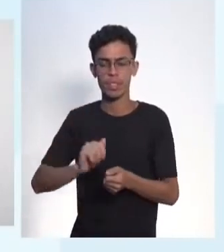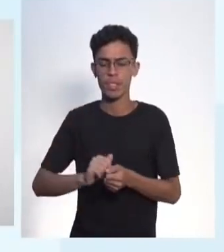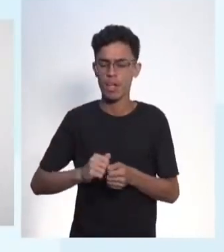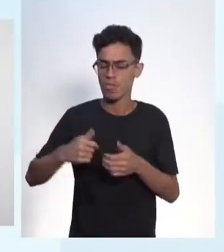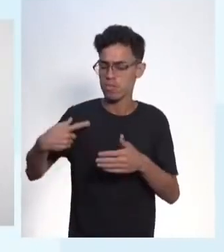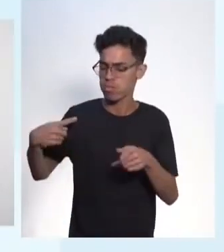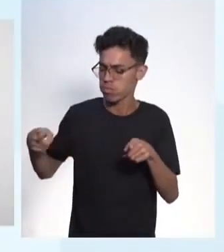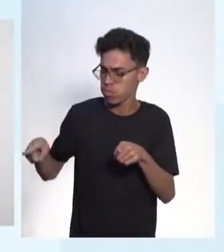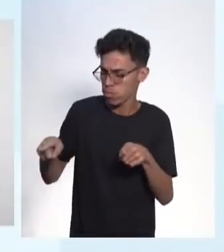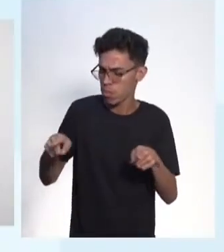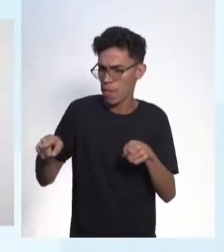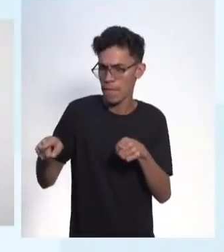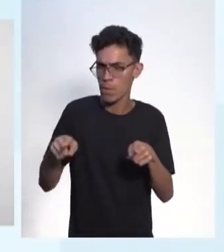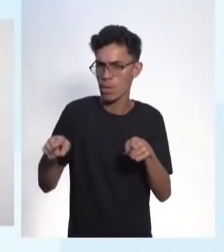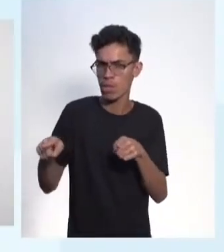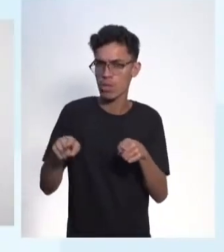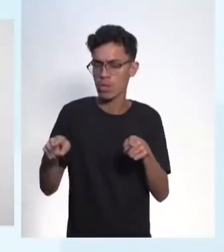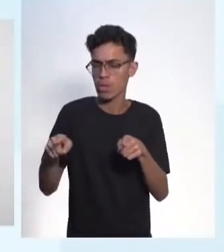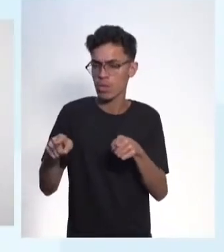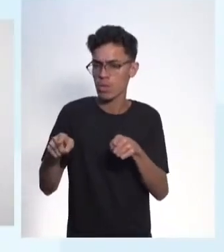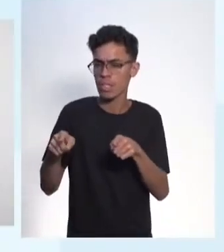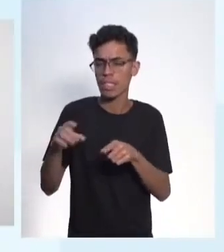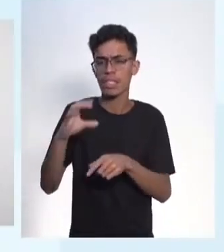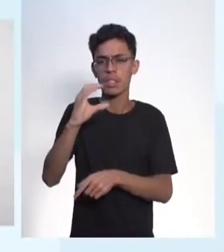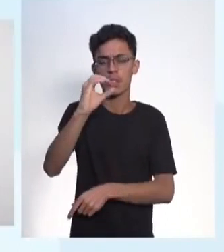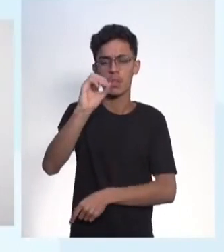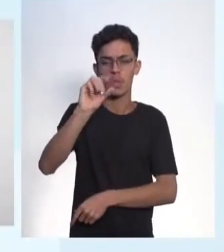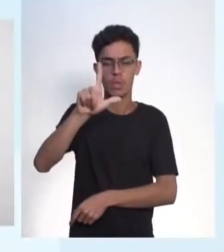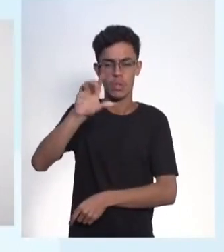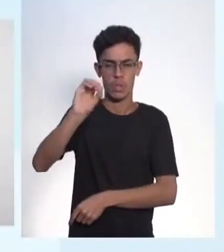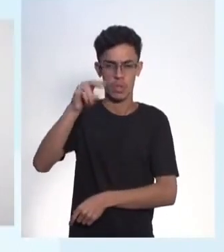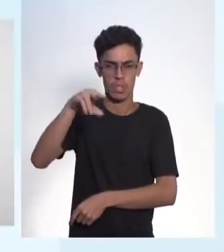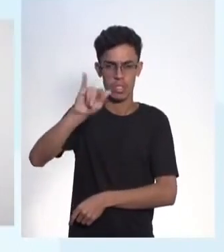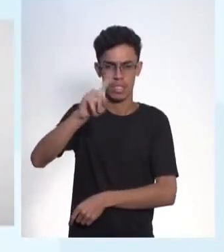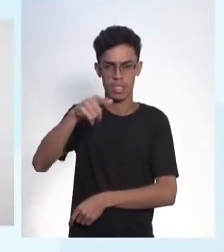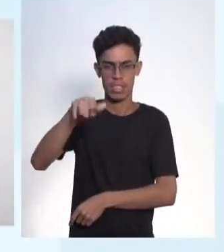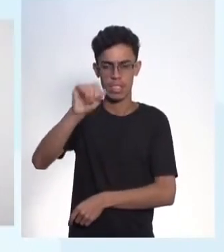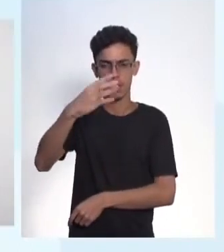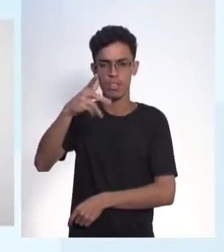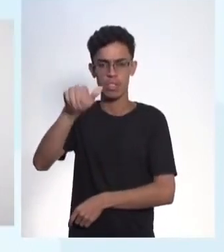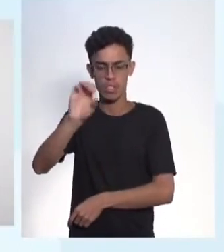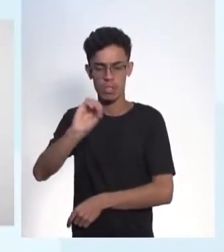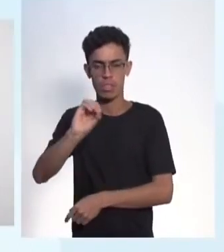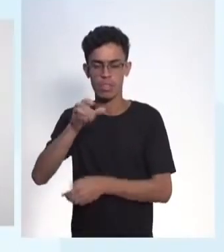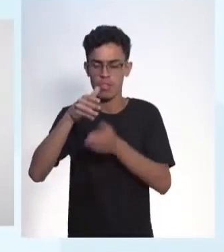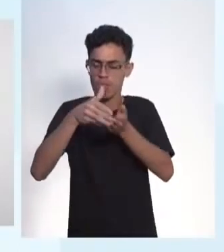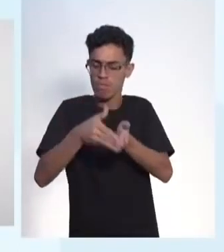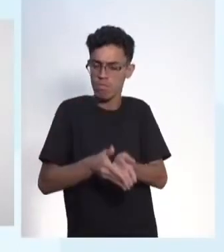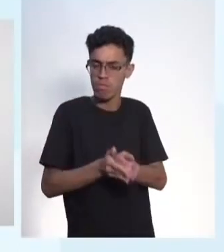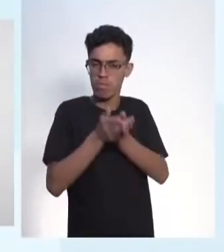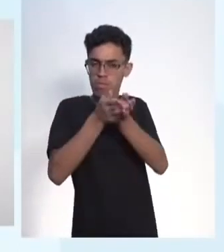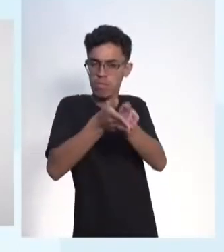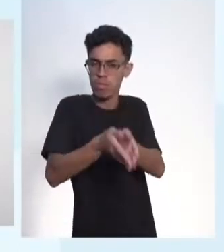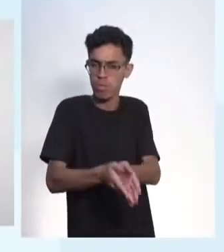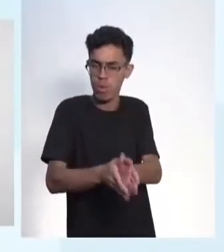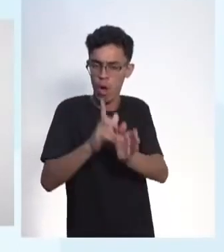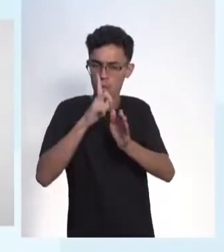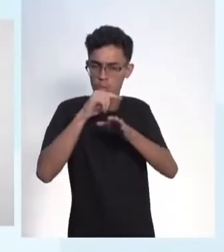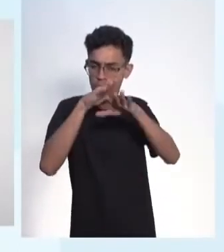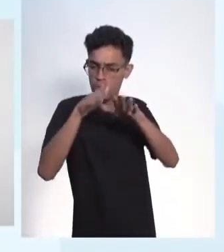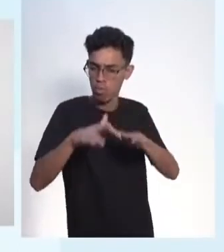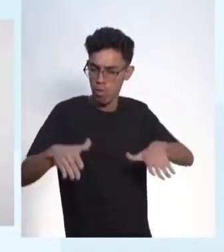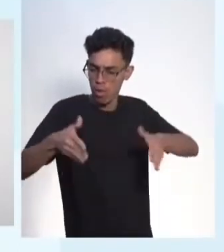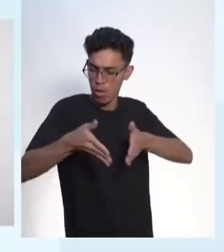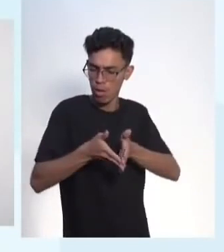das grandes colonizações e também das navegações. Então, o Zumbi